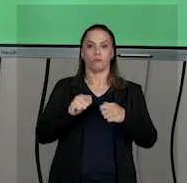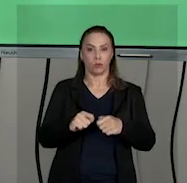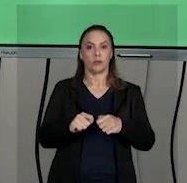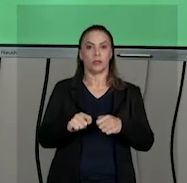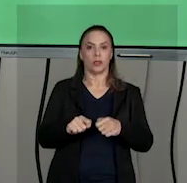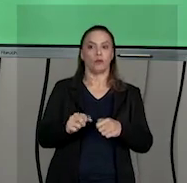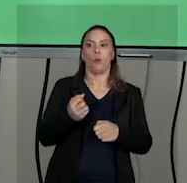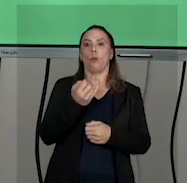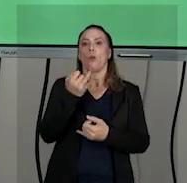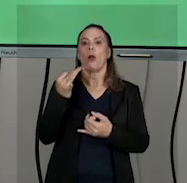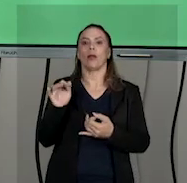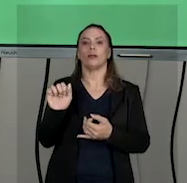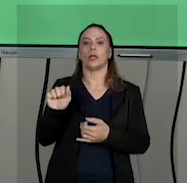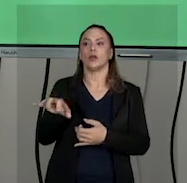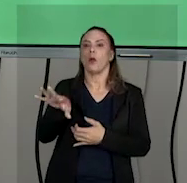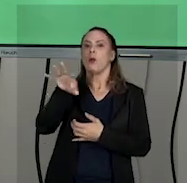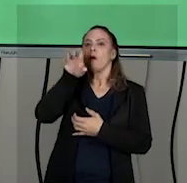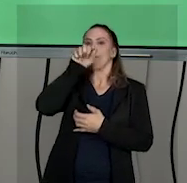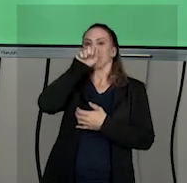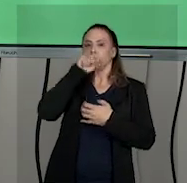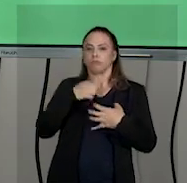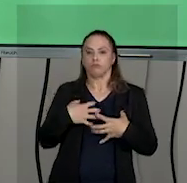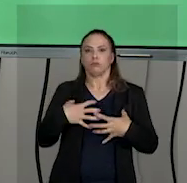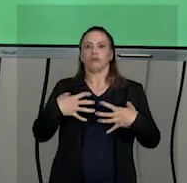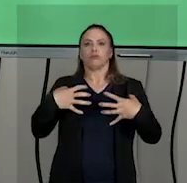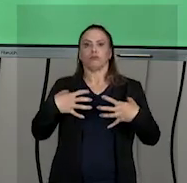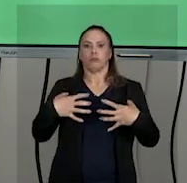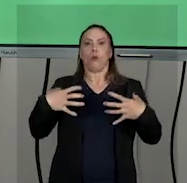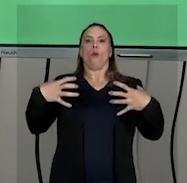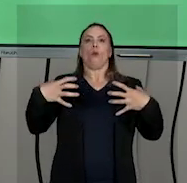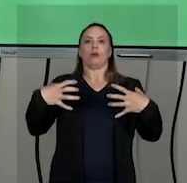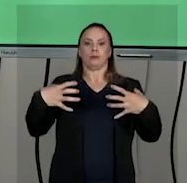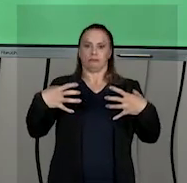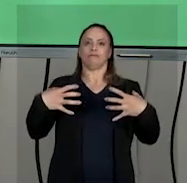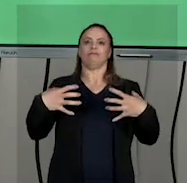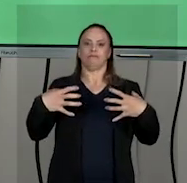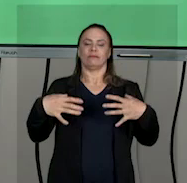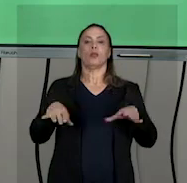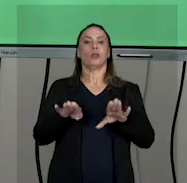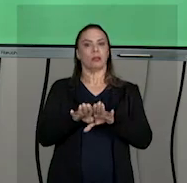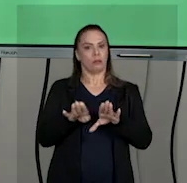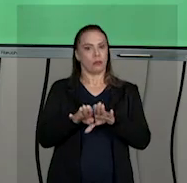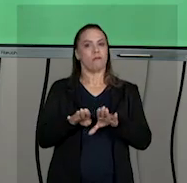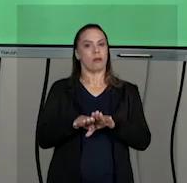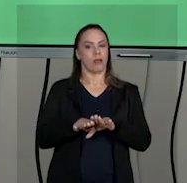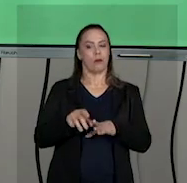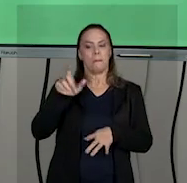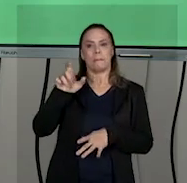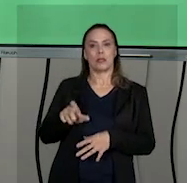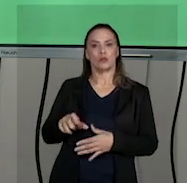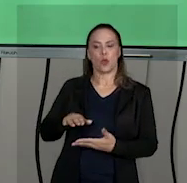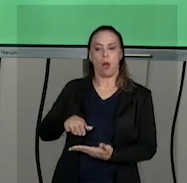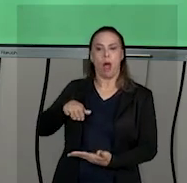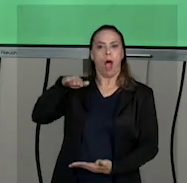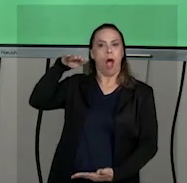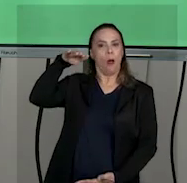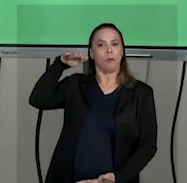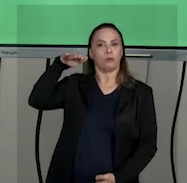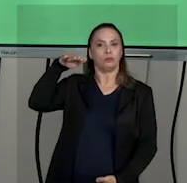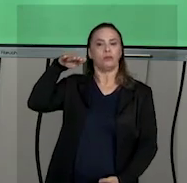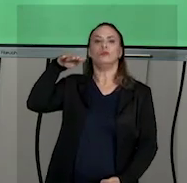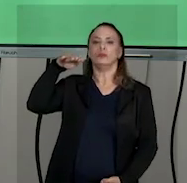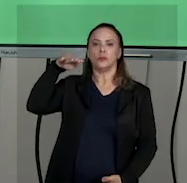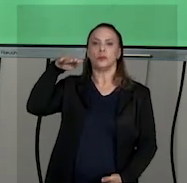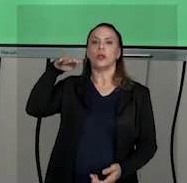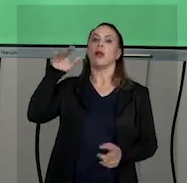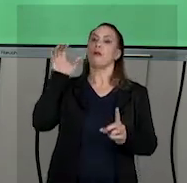sem contar, né, no tamanho, né, da pessoa, caixa torácica, isso tudo pode influenciar, o que não significa,